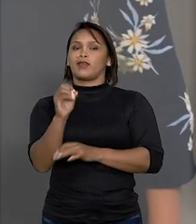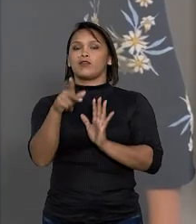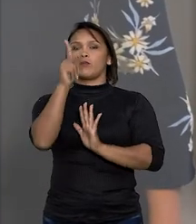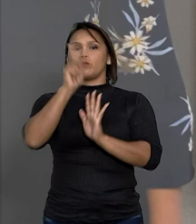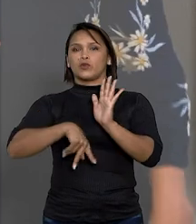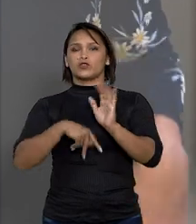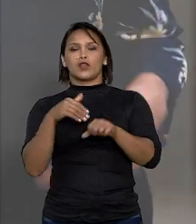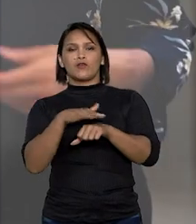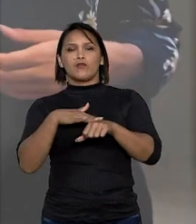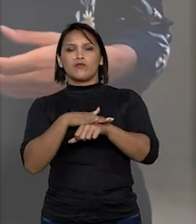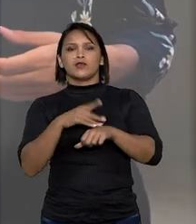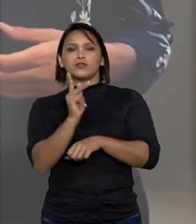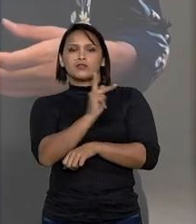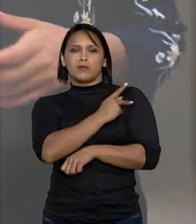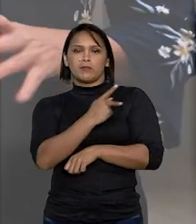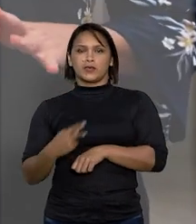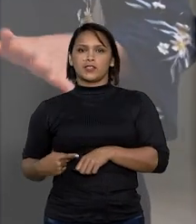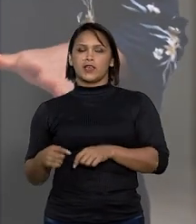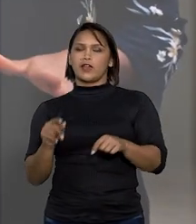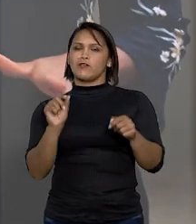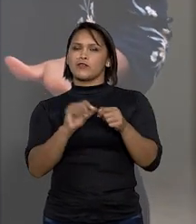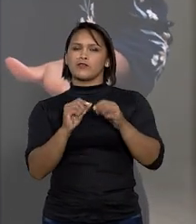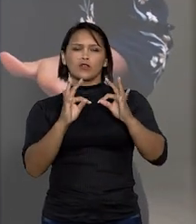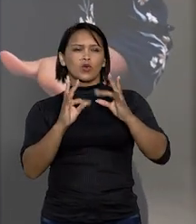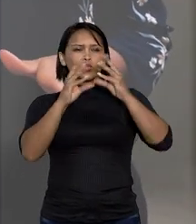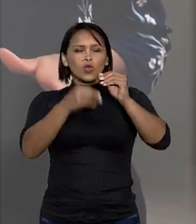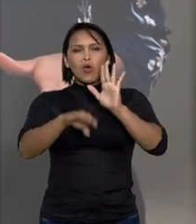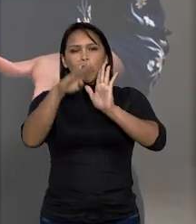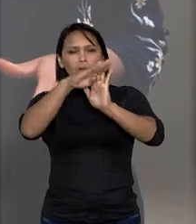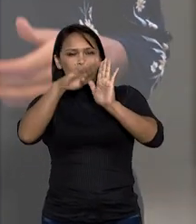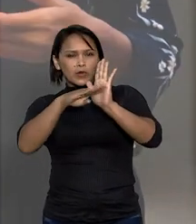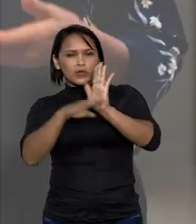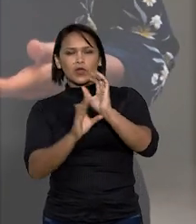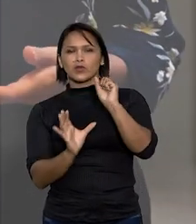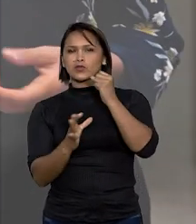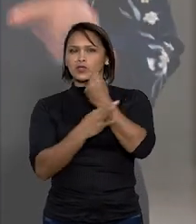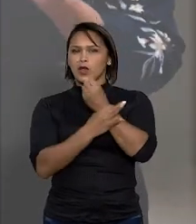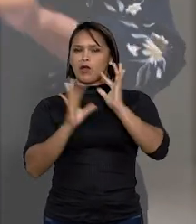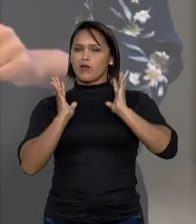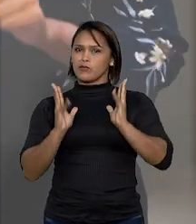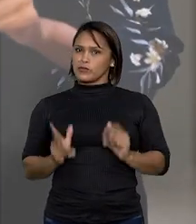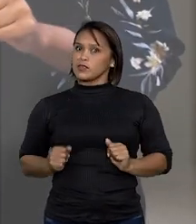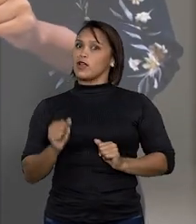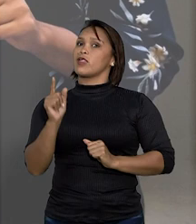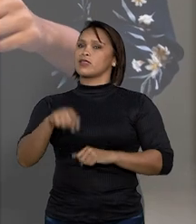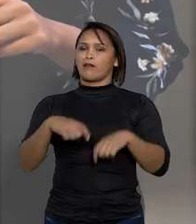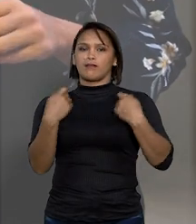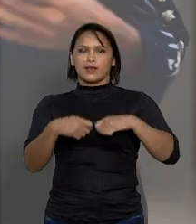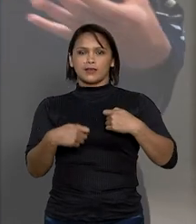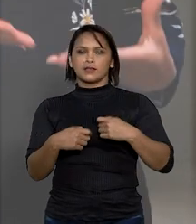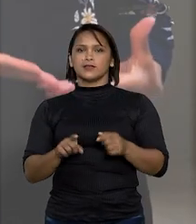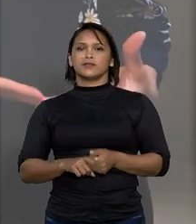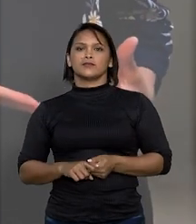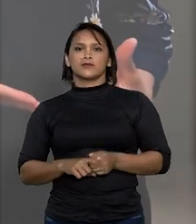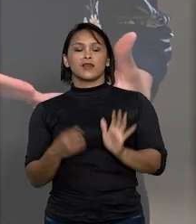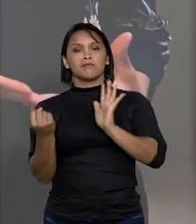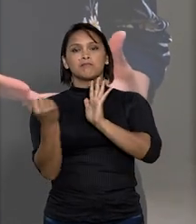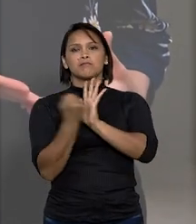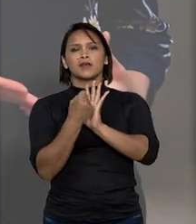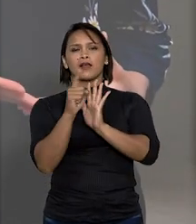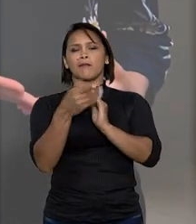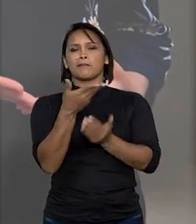fale com o presidente foi realizada com todos os protocolos de segurança sanitária necessários e